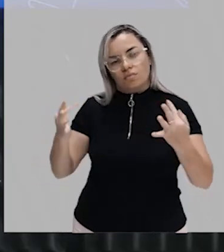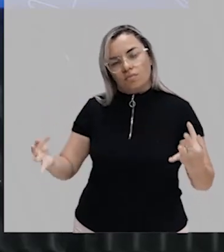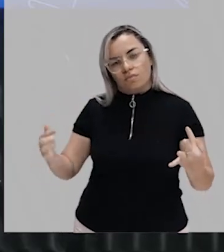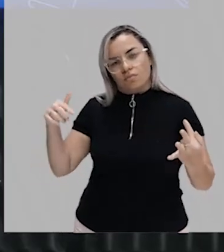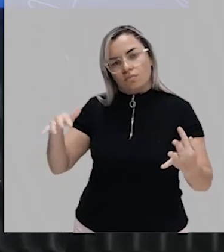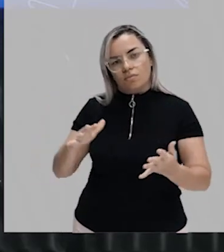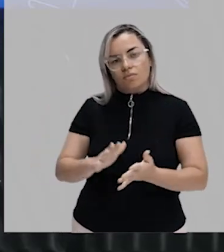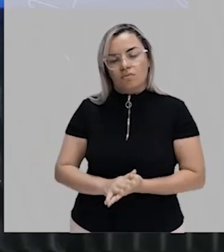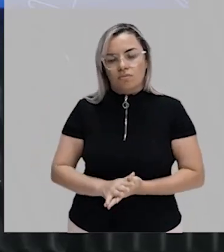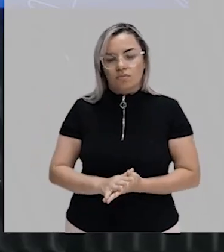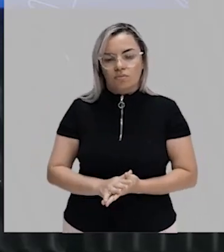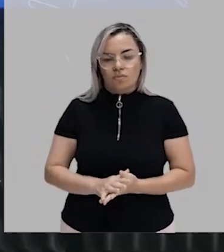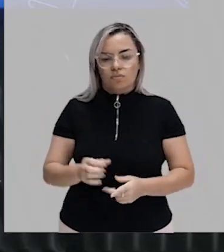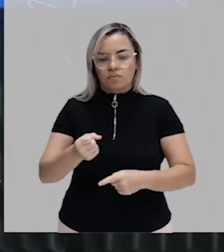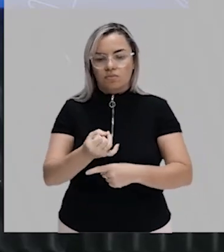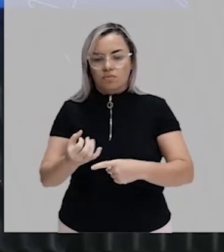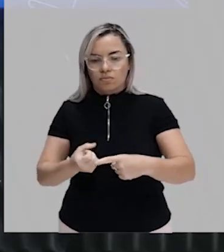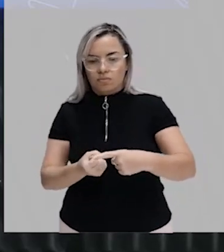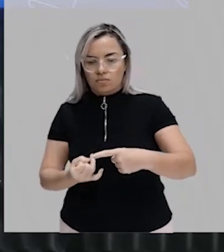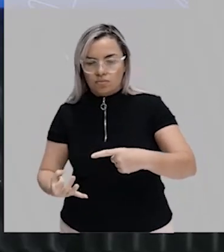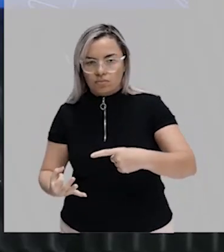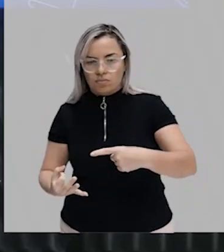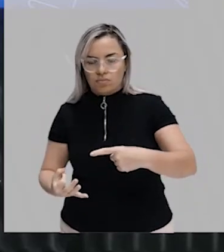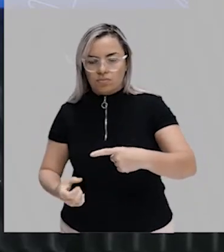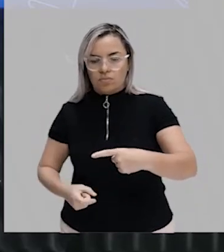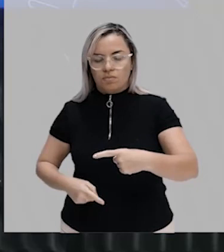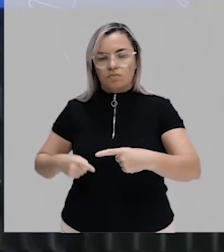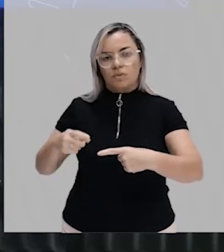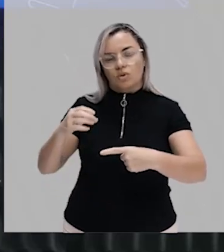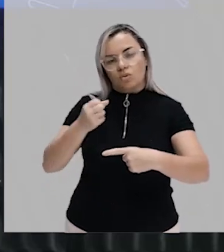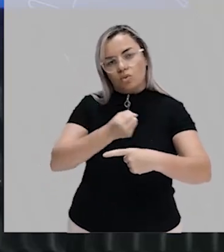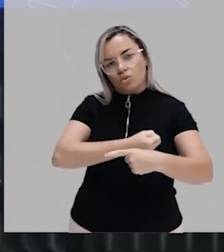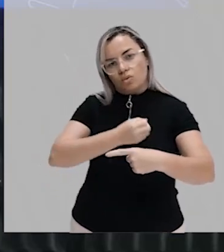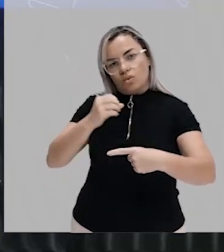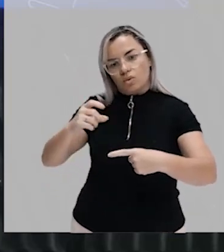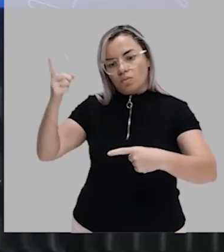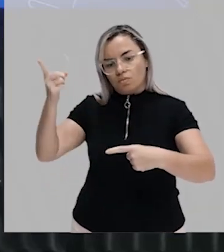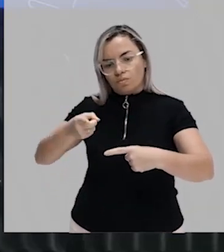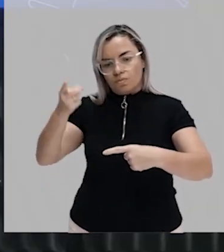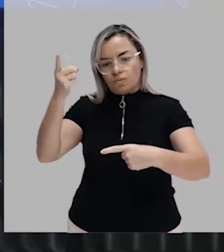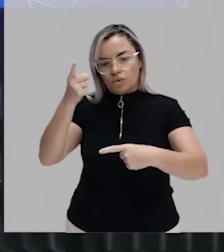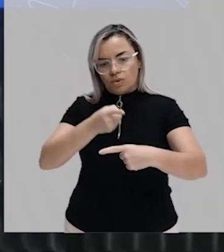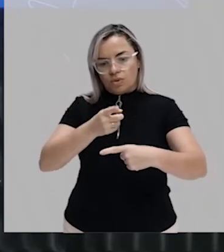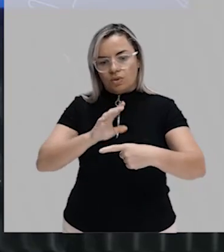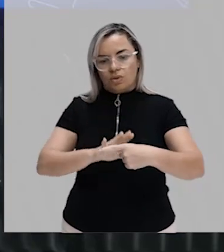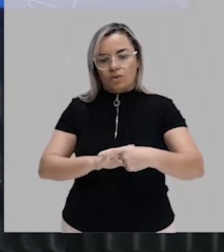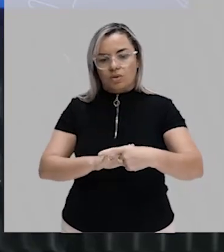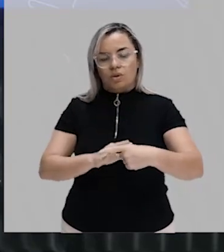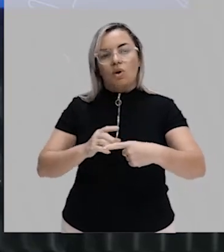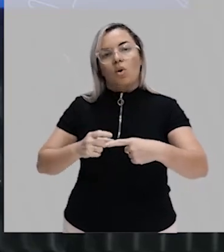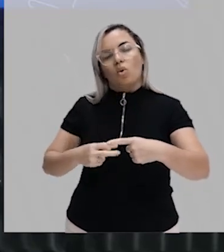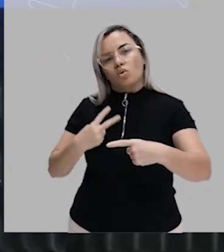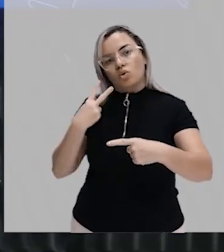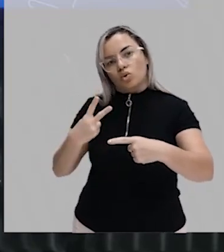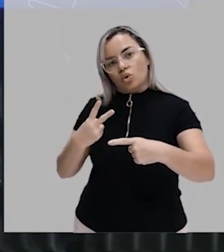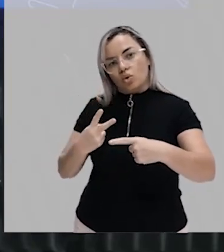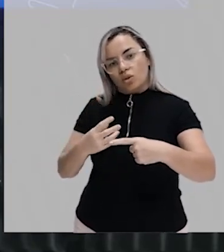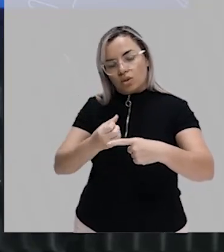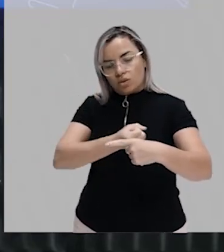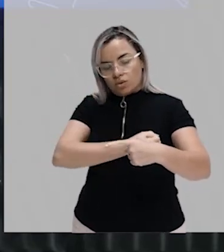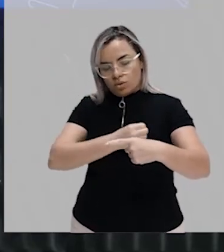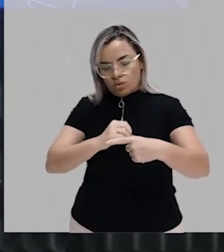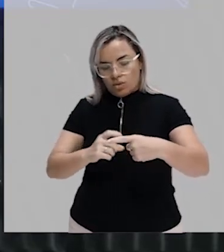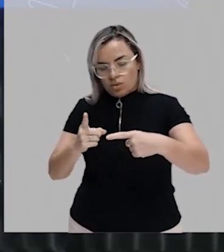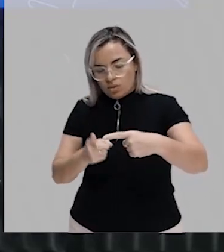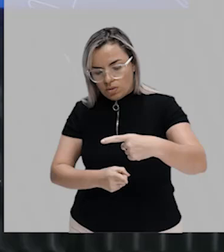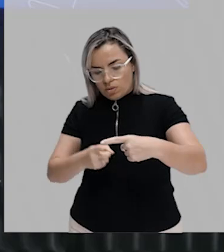simplificar essa fração cortando alguns zeros, certo? Os 2 zeros aqui do 300 eu posso cortar